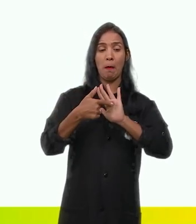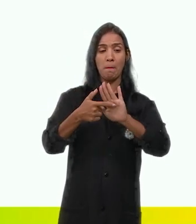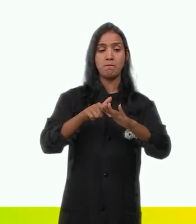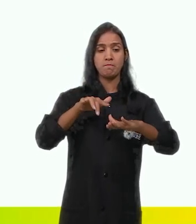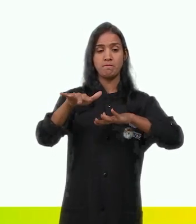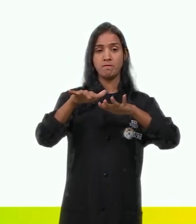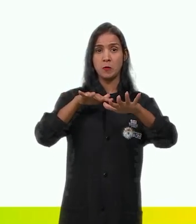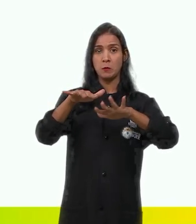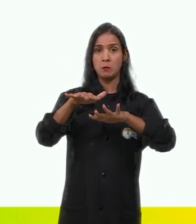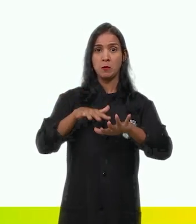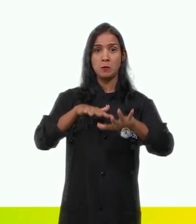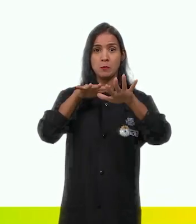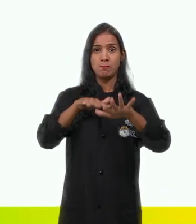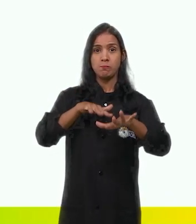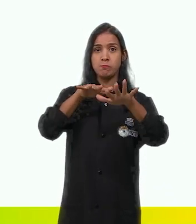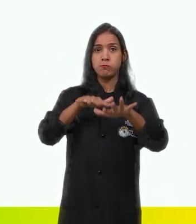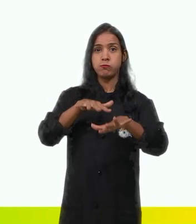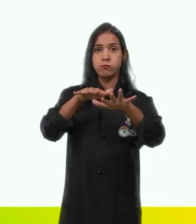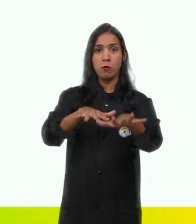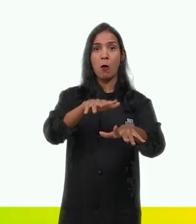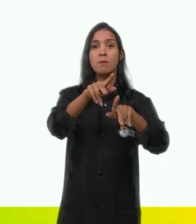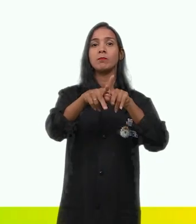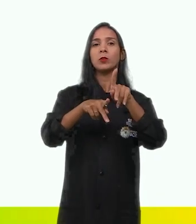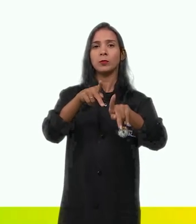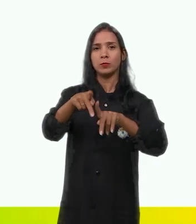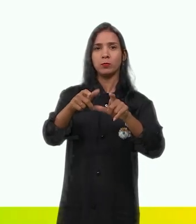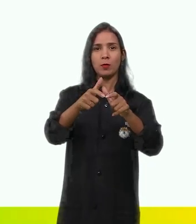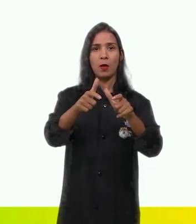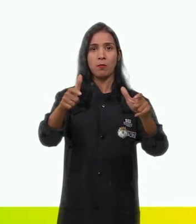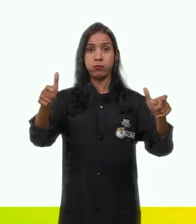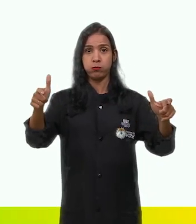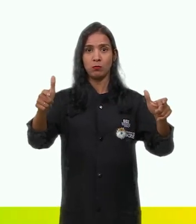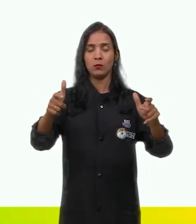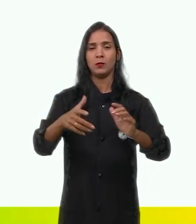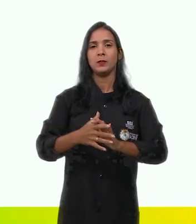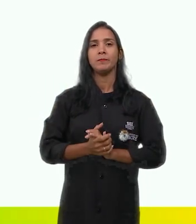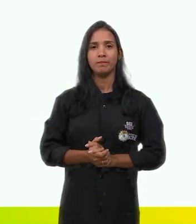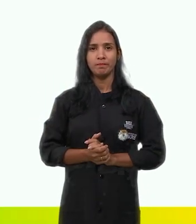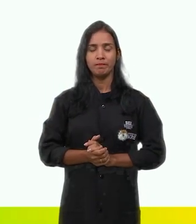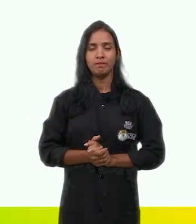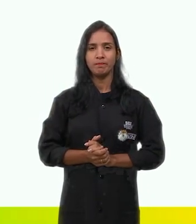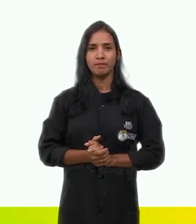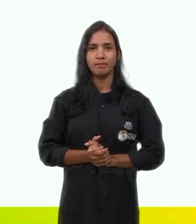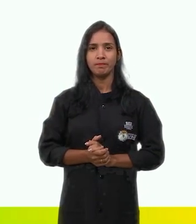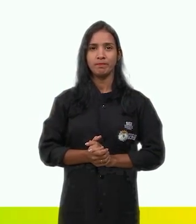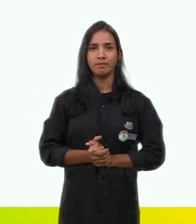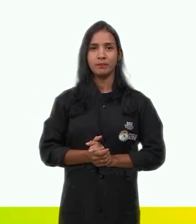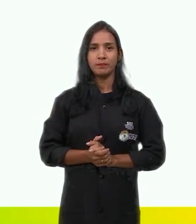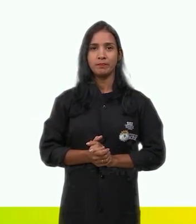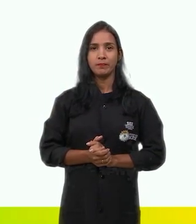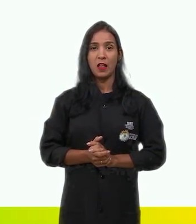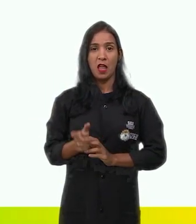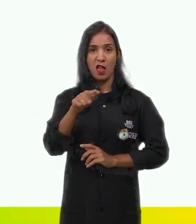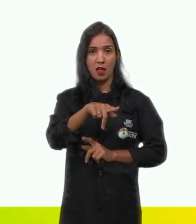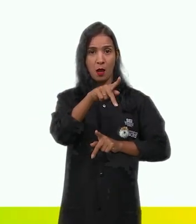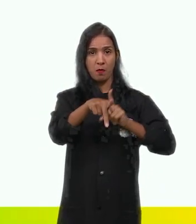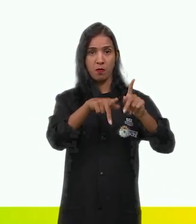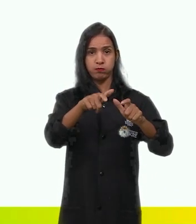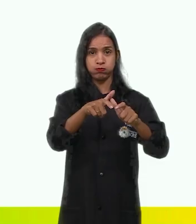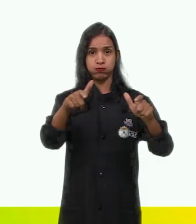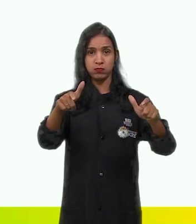mobilização, uma grande mobilização popular, com o poder aí para derrubar impérios.